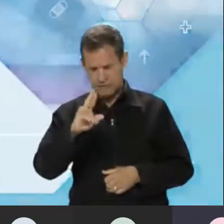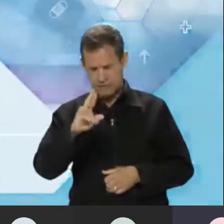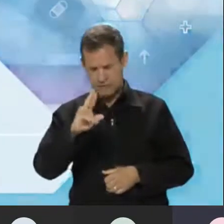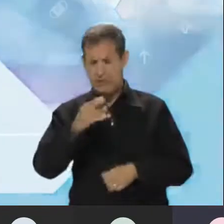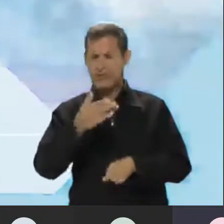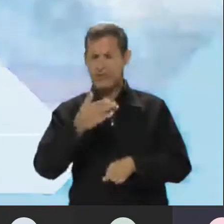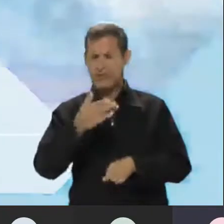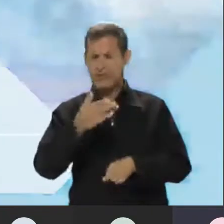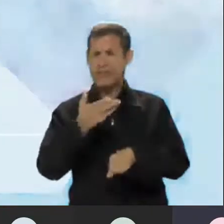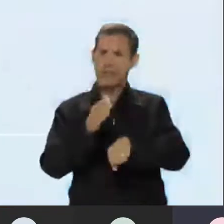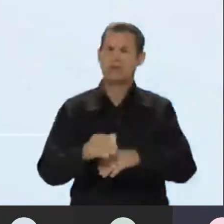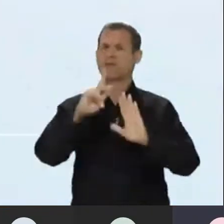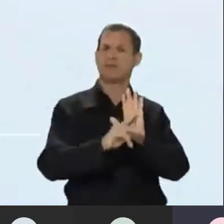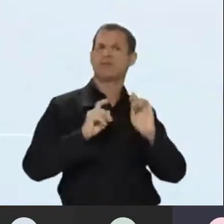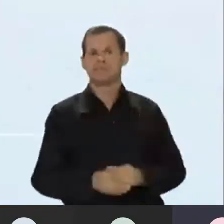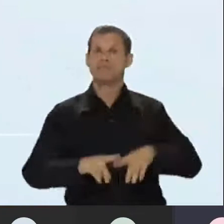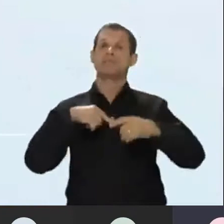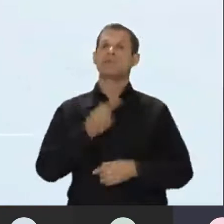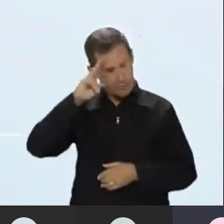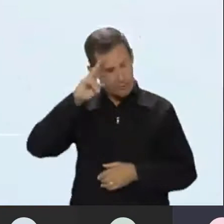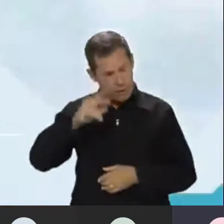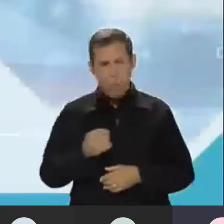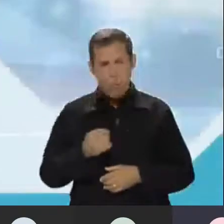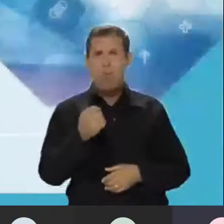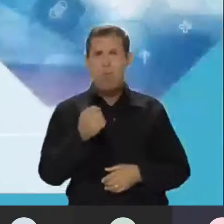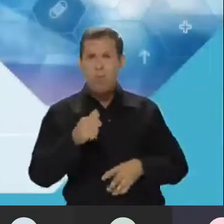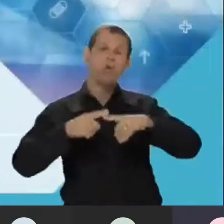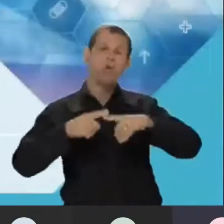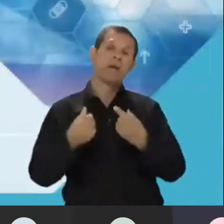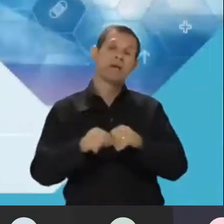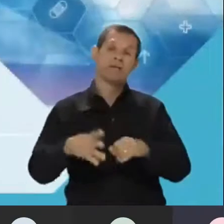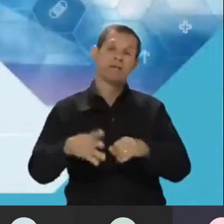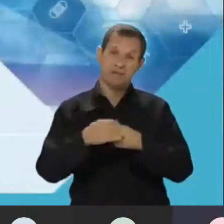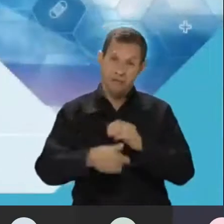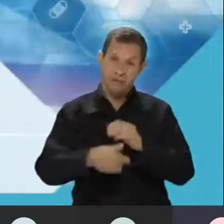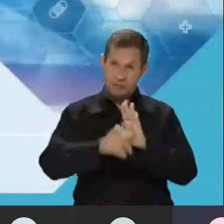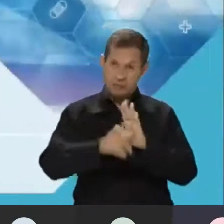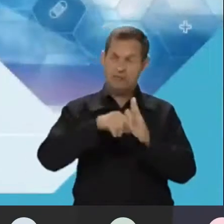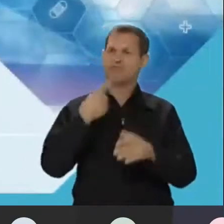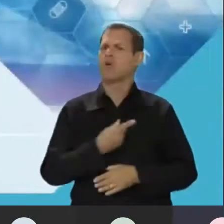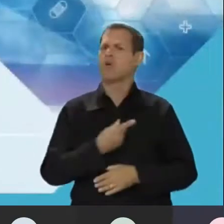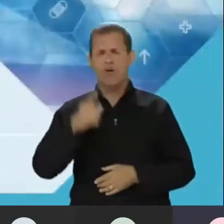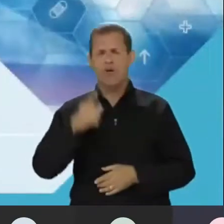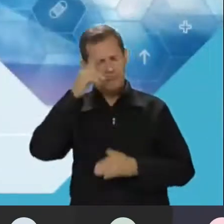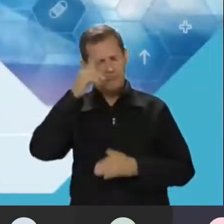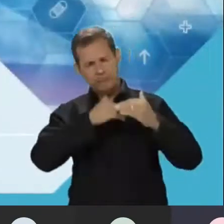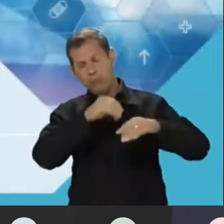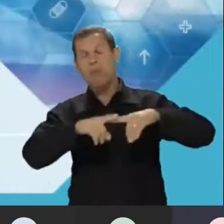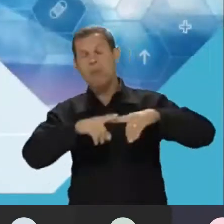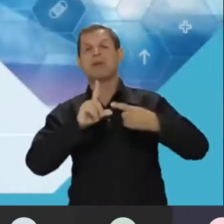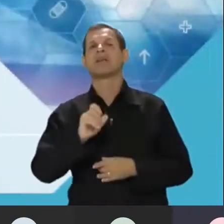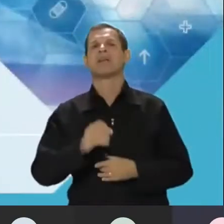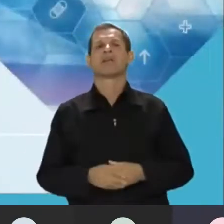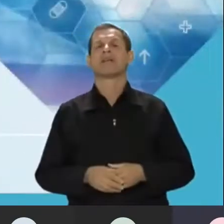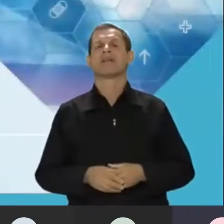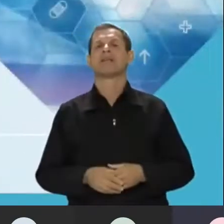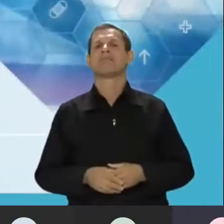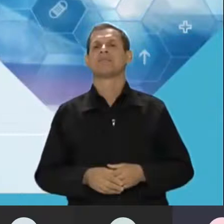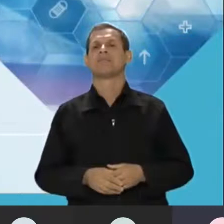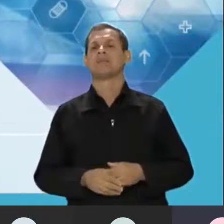nosso projeto. Então, aqui vamos relembrar ainda um pouco esses conhecimentos, né, que a gente adquiriu e o que